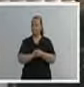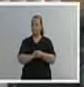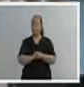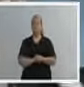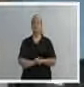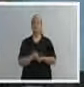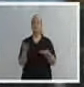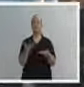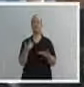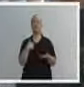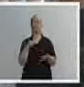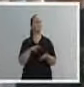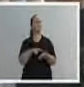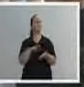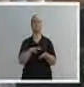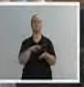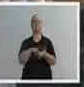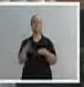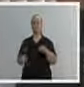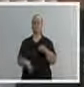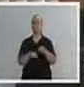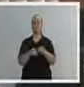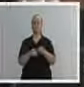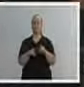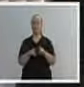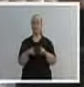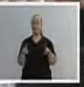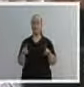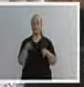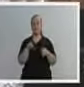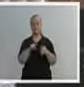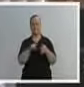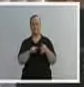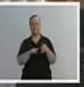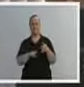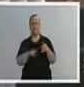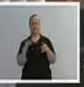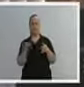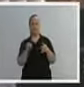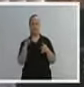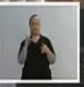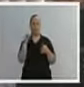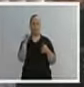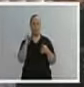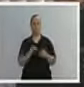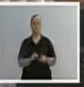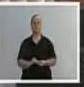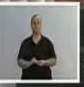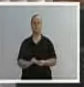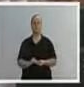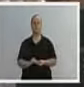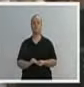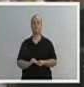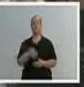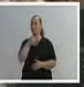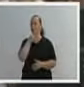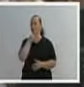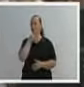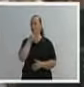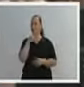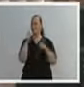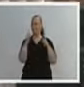estou empolgado aqui para os apartes, mas quero fazer algumas ponderações que considero importantes sobre o tema. Primeiro, sou da mesma opinião de Vossa